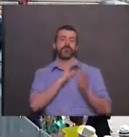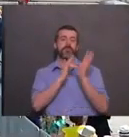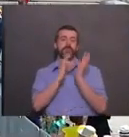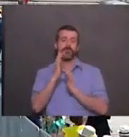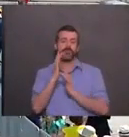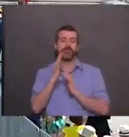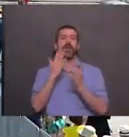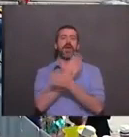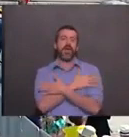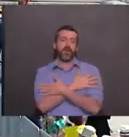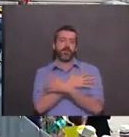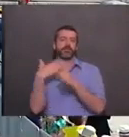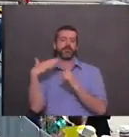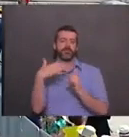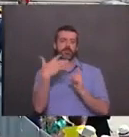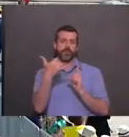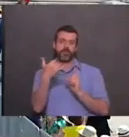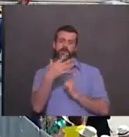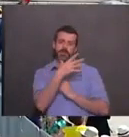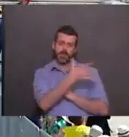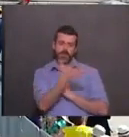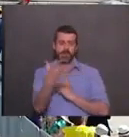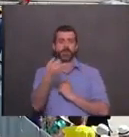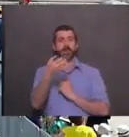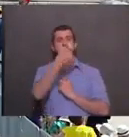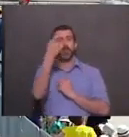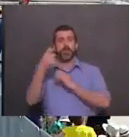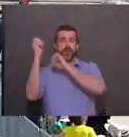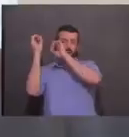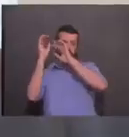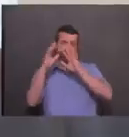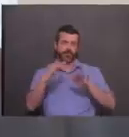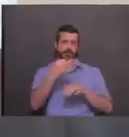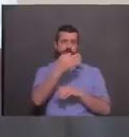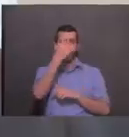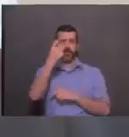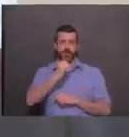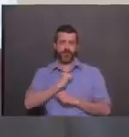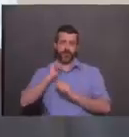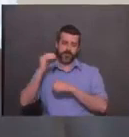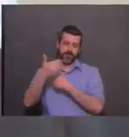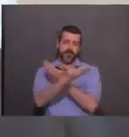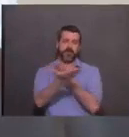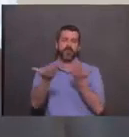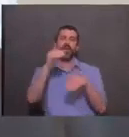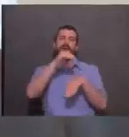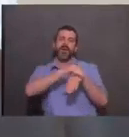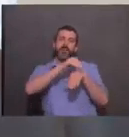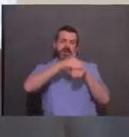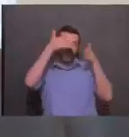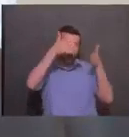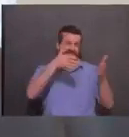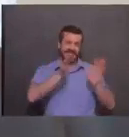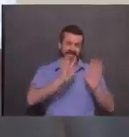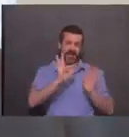que dissestes aos vossos apóstolos: deixo-vos a paz, dou-vos a minha paz. Não olheis aos nossos pecados,